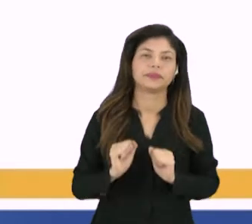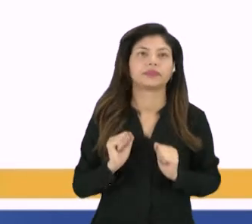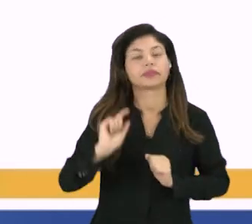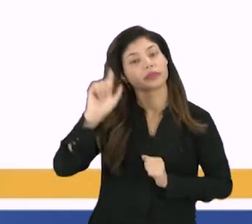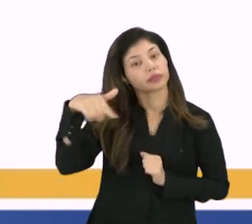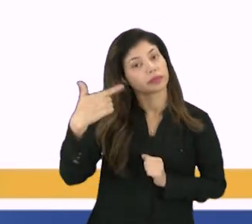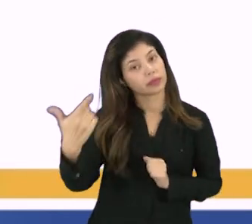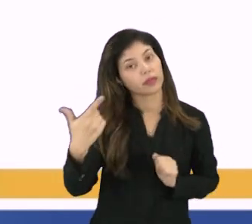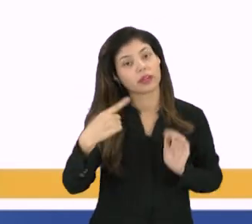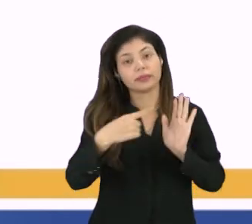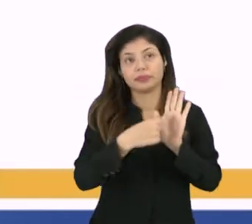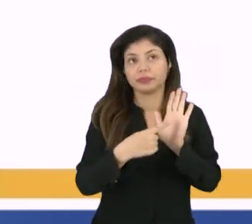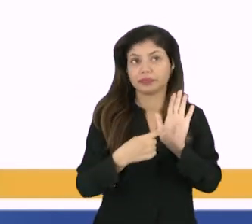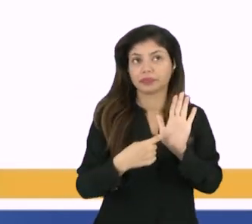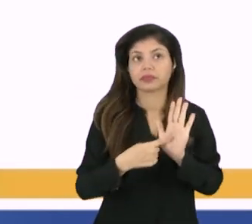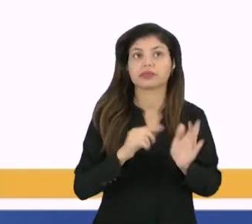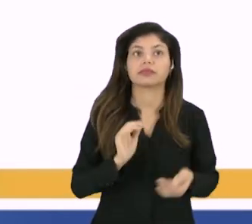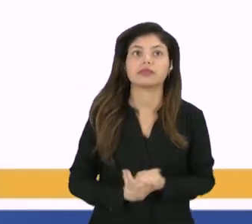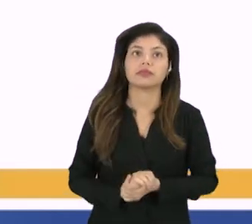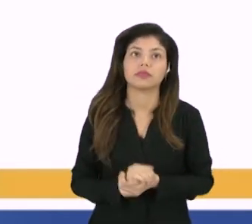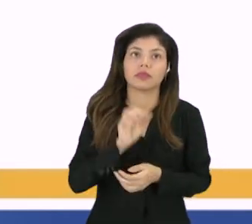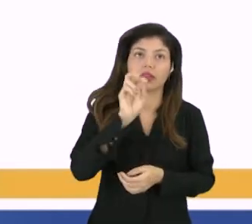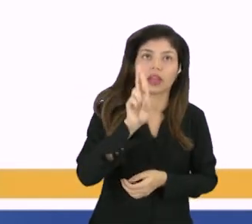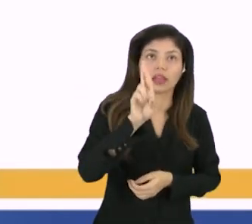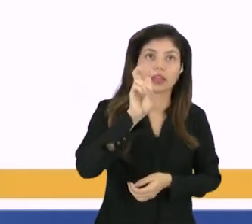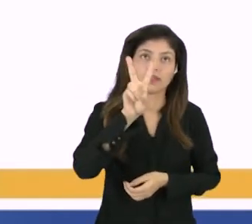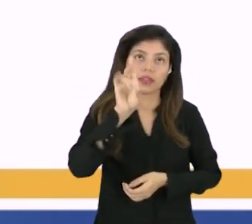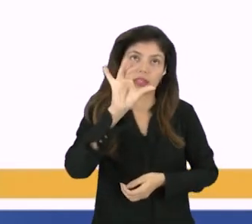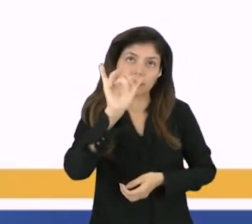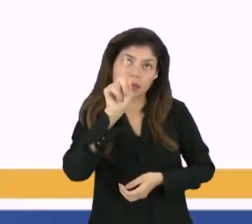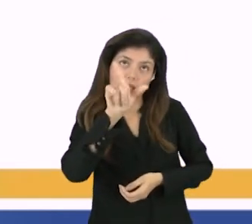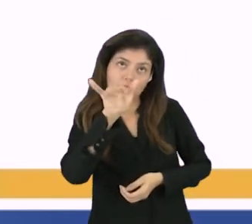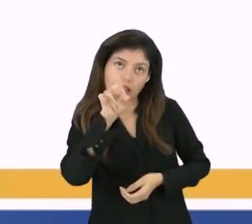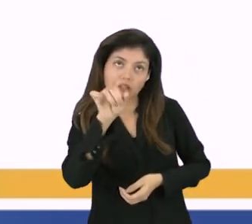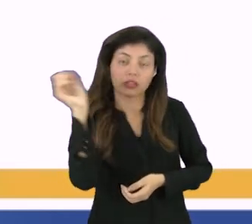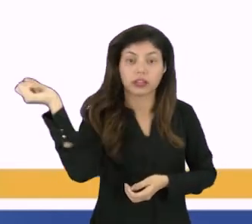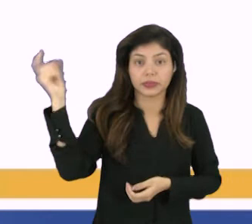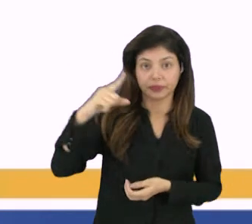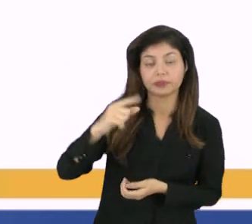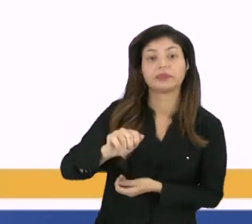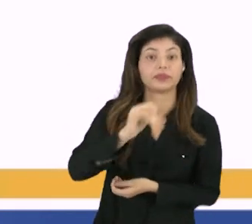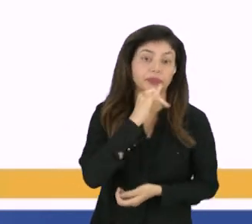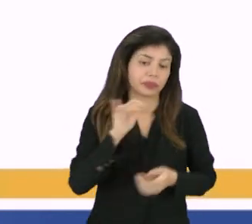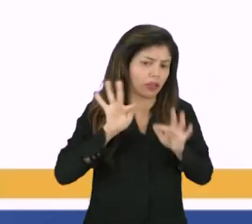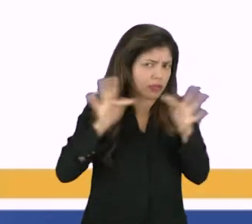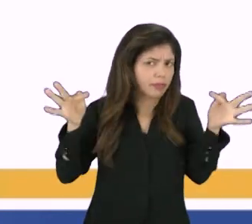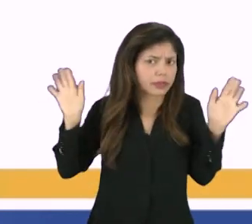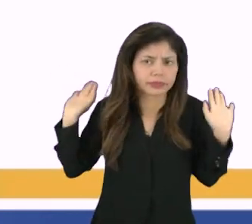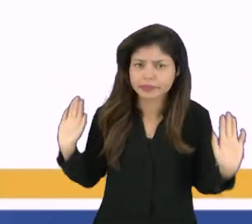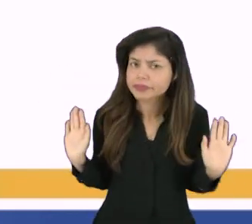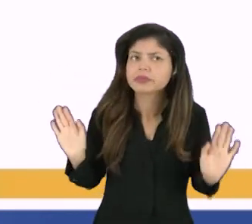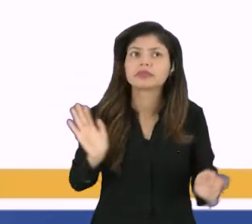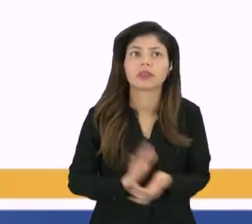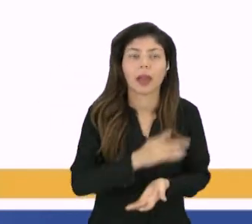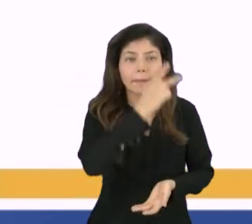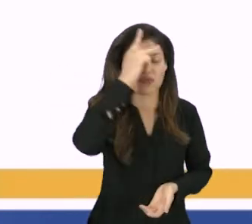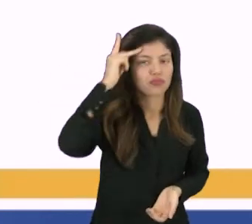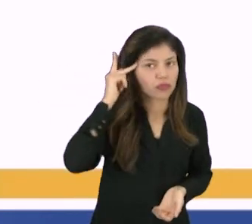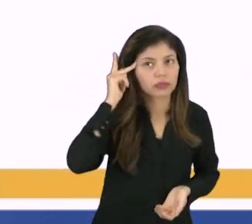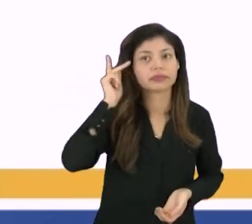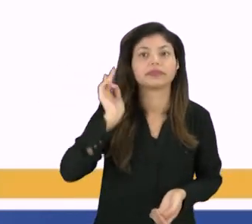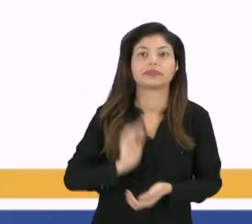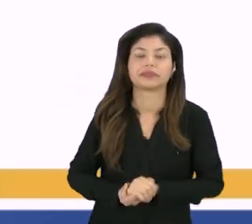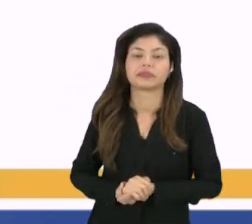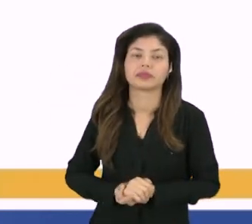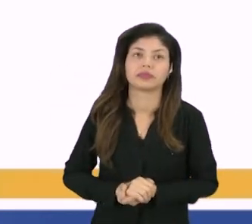para o próximo princípio, tá, pessoal? Princípio da reversibilidade da luz. Então, o princípio é simples. Essa pessoa,